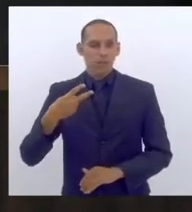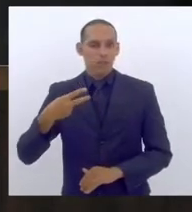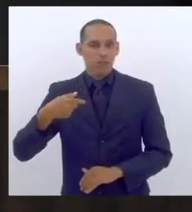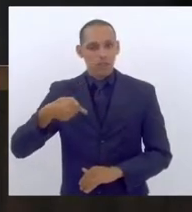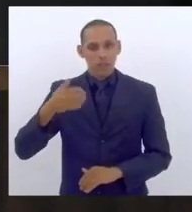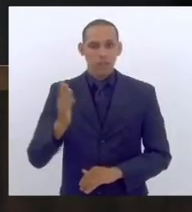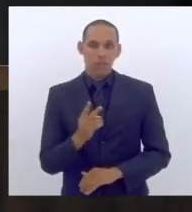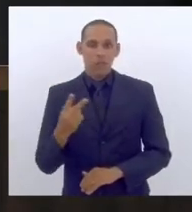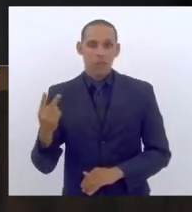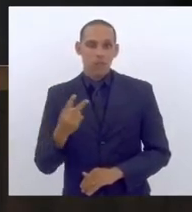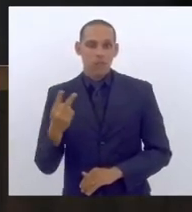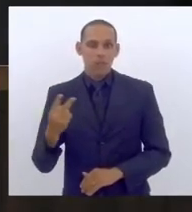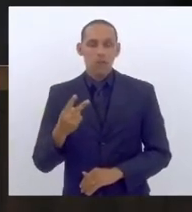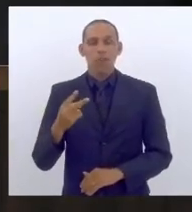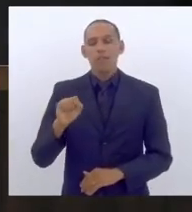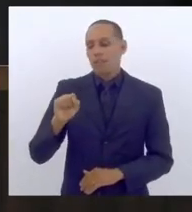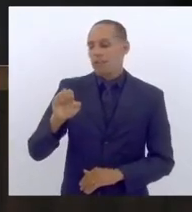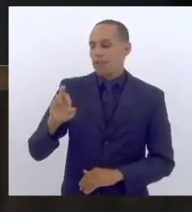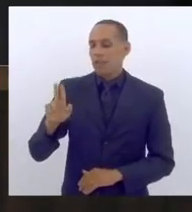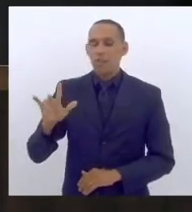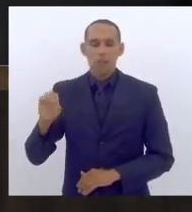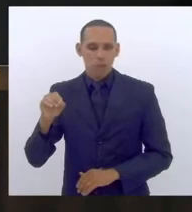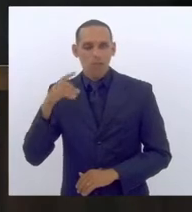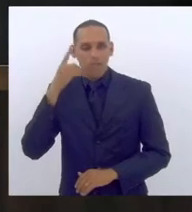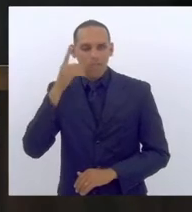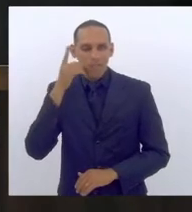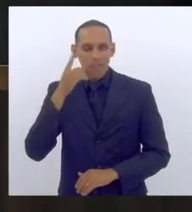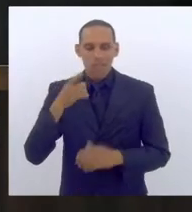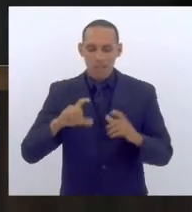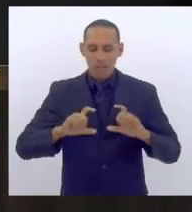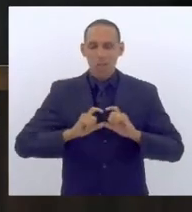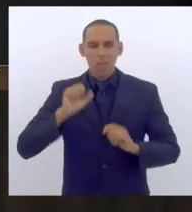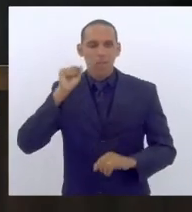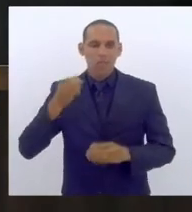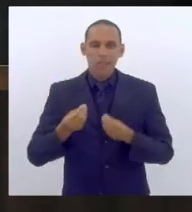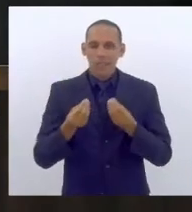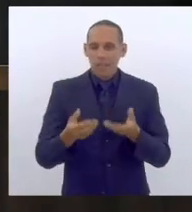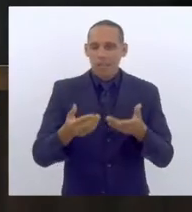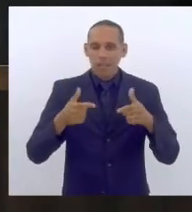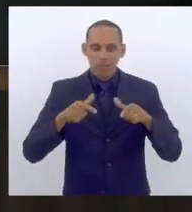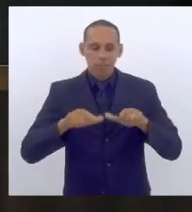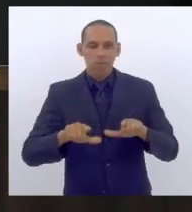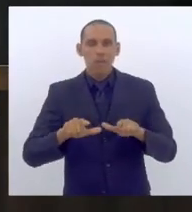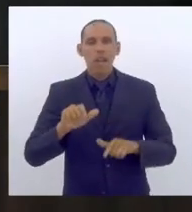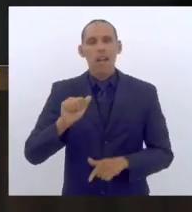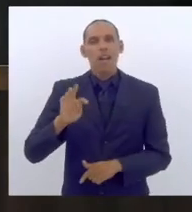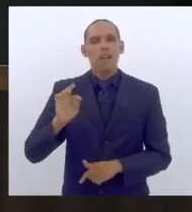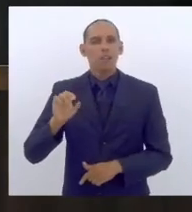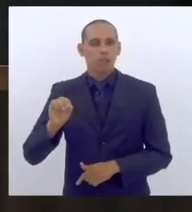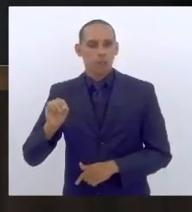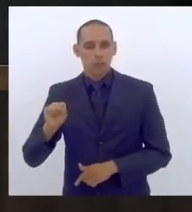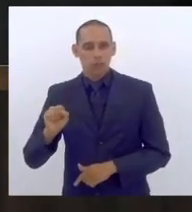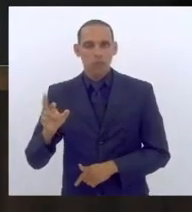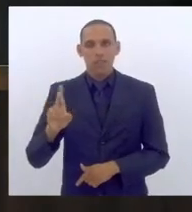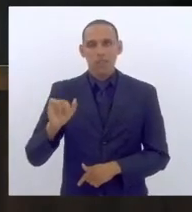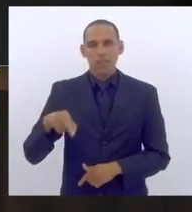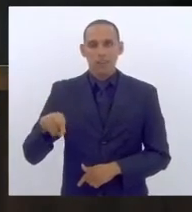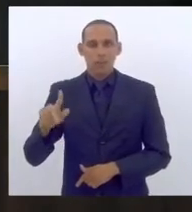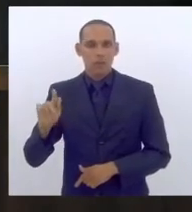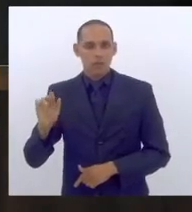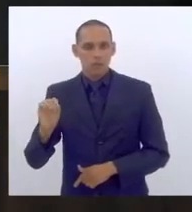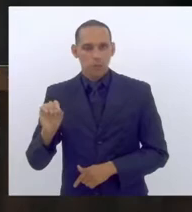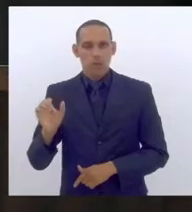autoria Deputado Sérgio loback consegue medalha Tiradentes respectivo diploma ao Senhor atos Ringo está Tácio